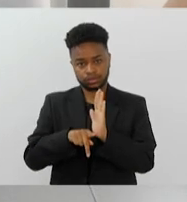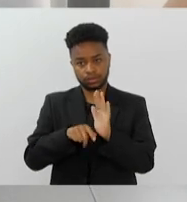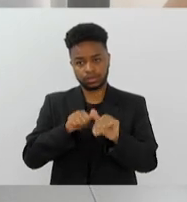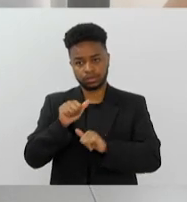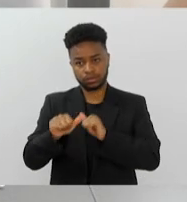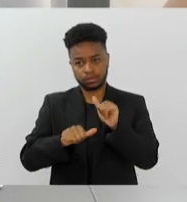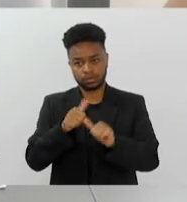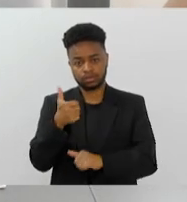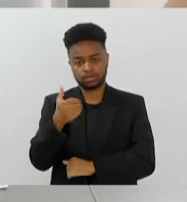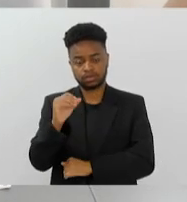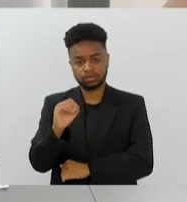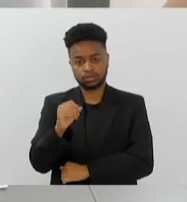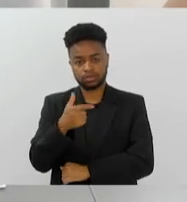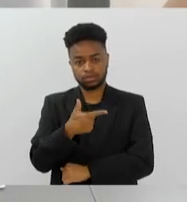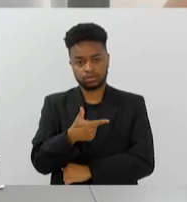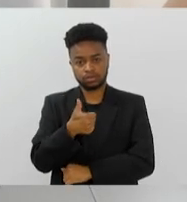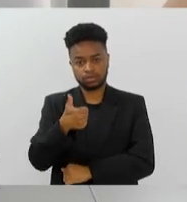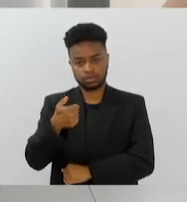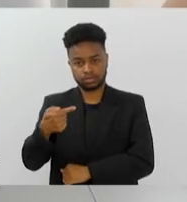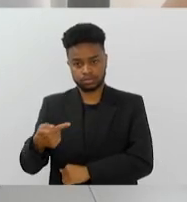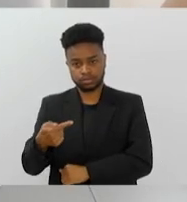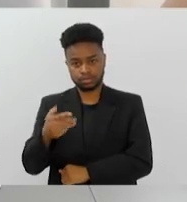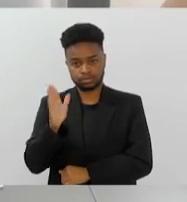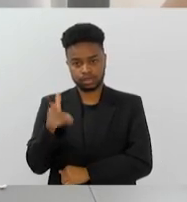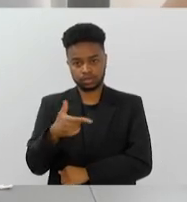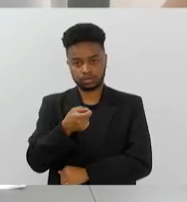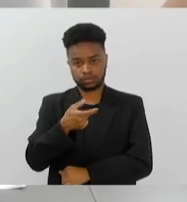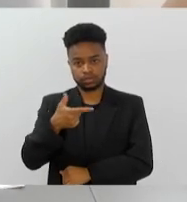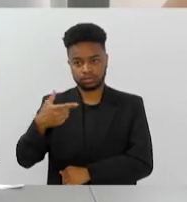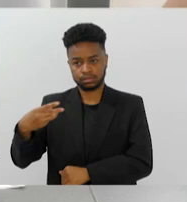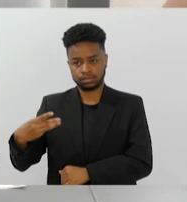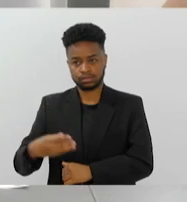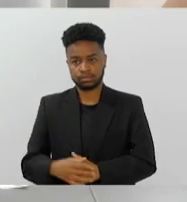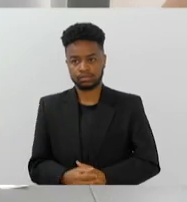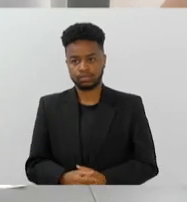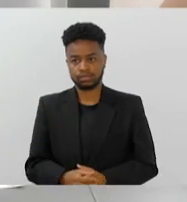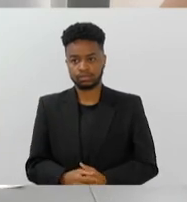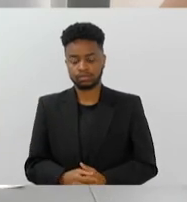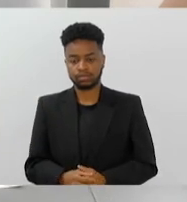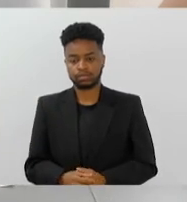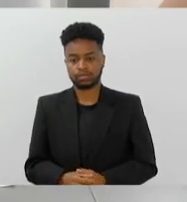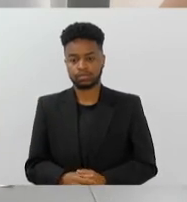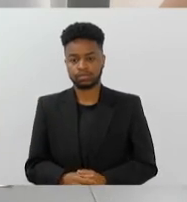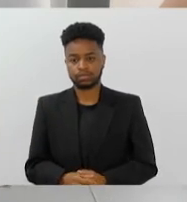a 10.217 de 23. Bom,